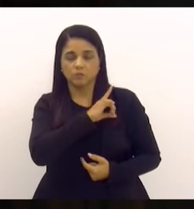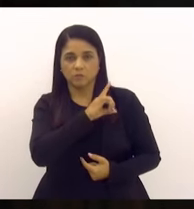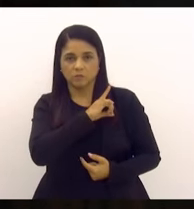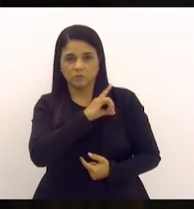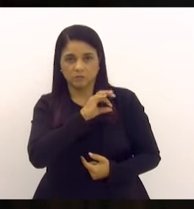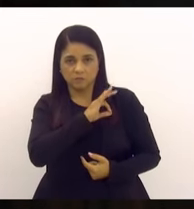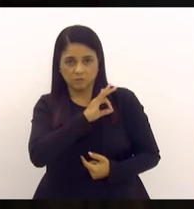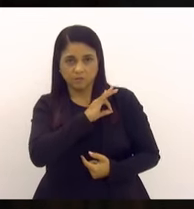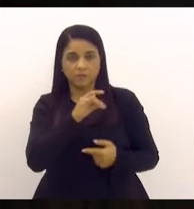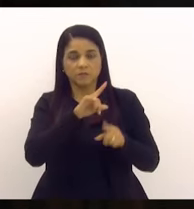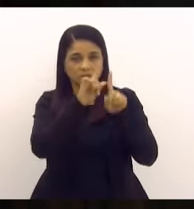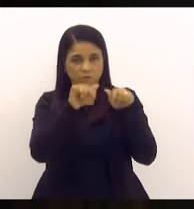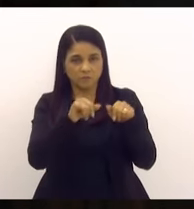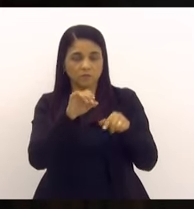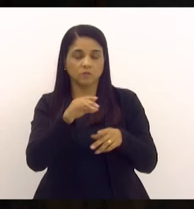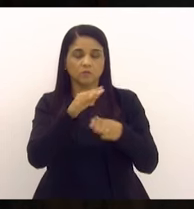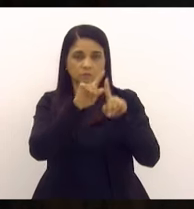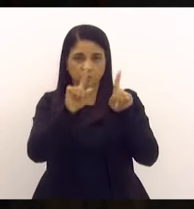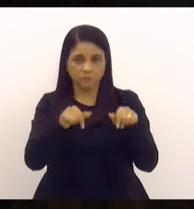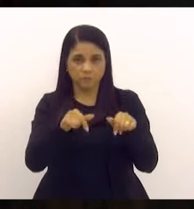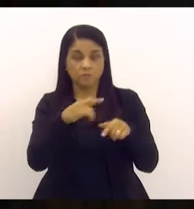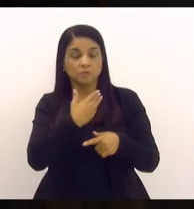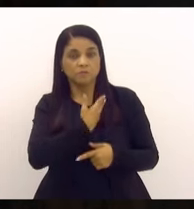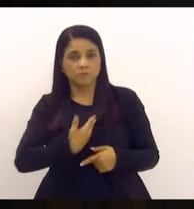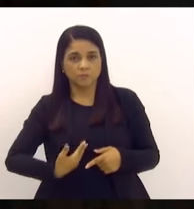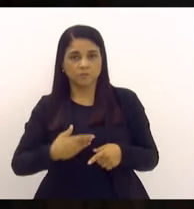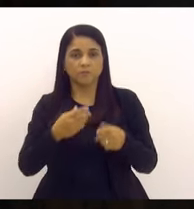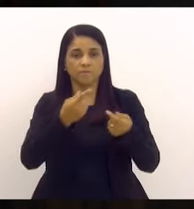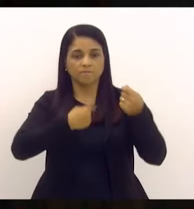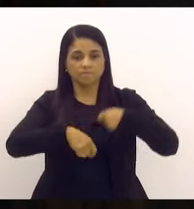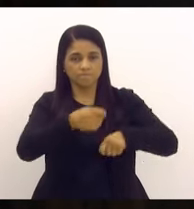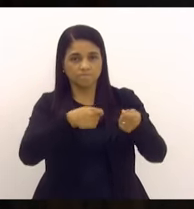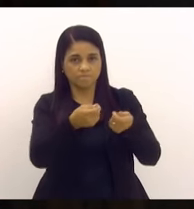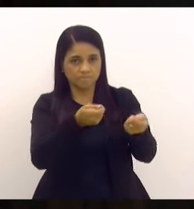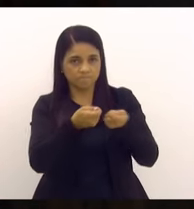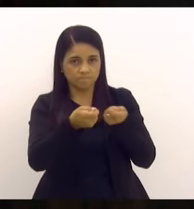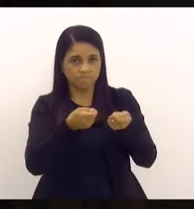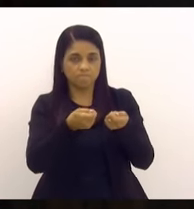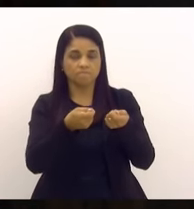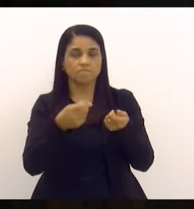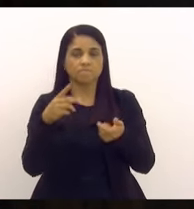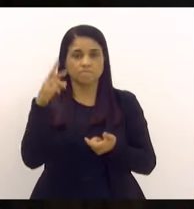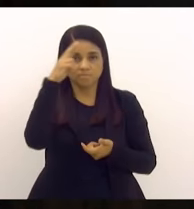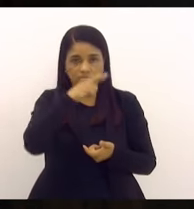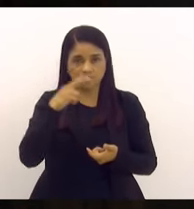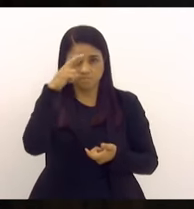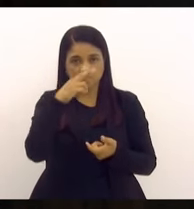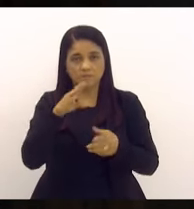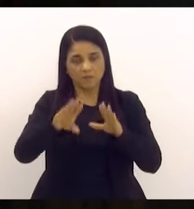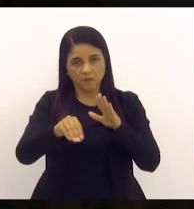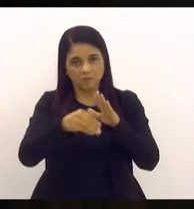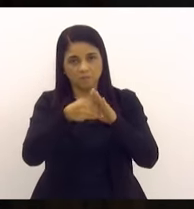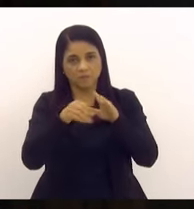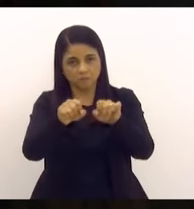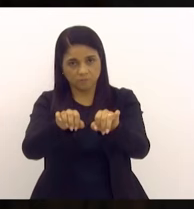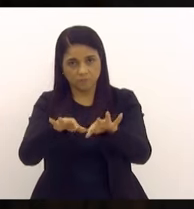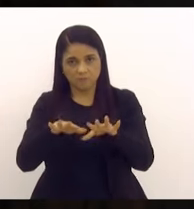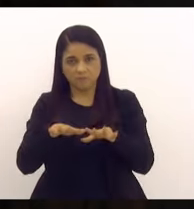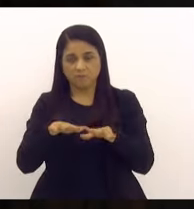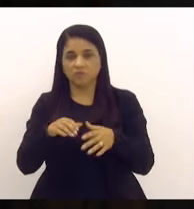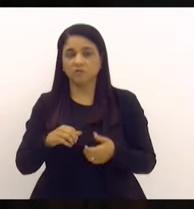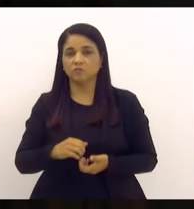de Servidores Públicos, de Orçamento, Finanças, Fiscalização Financeira e Controle, as emendas de plenário.